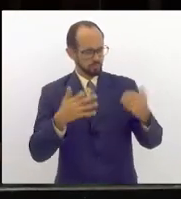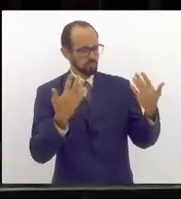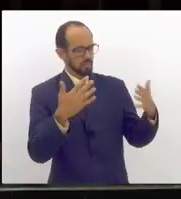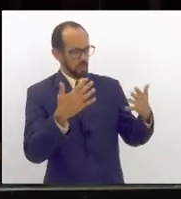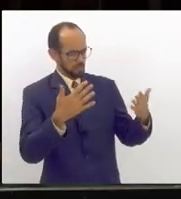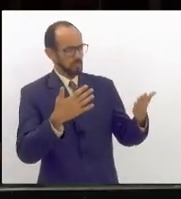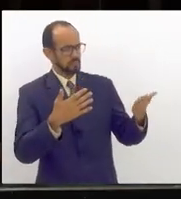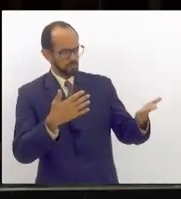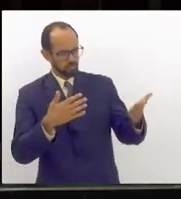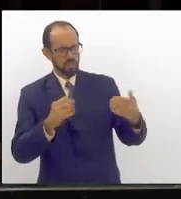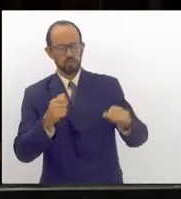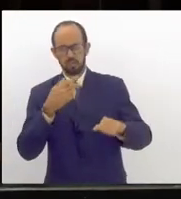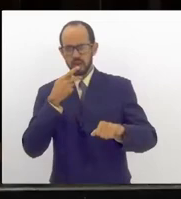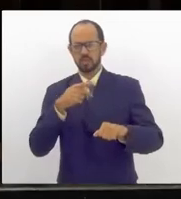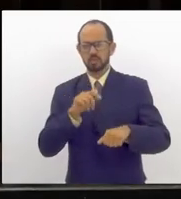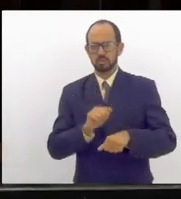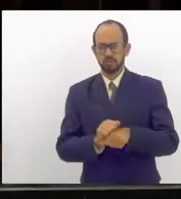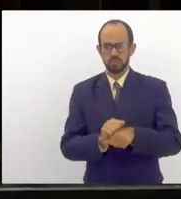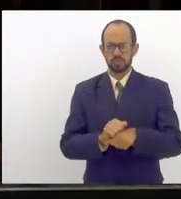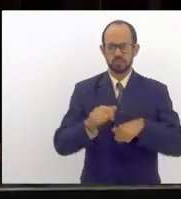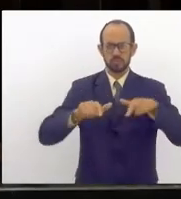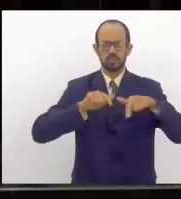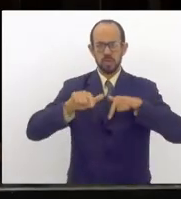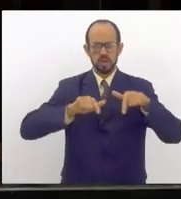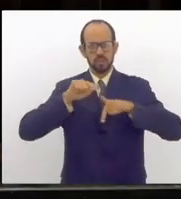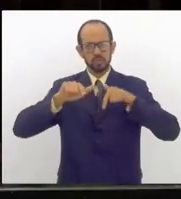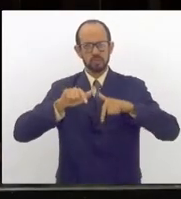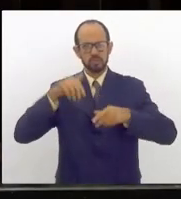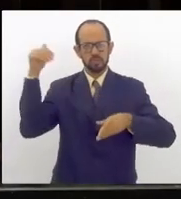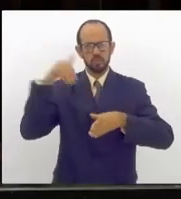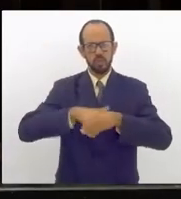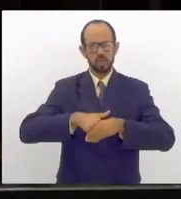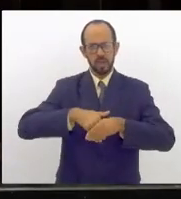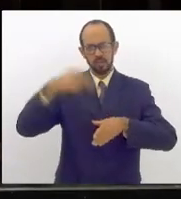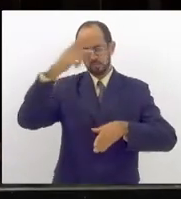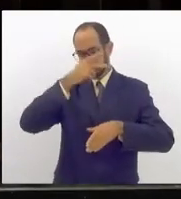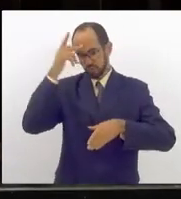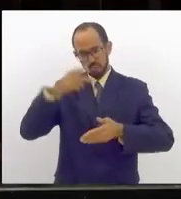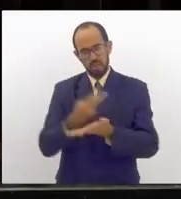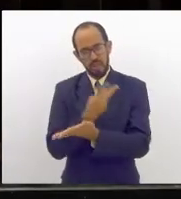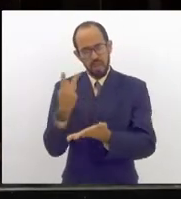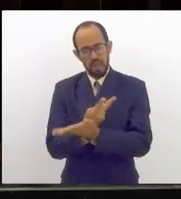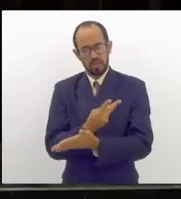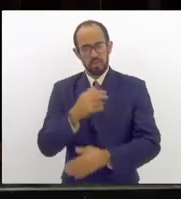colocando com os trabalhadores trabalhadores que votaram os candidatos errado